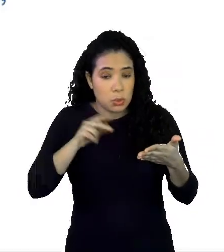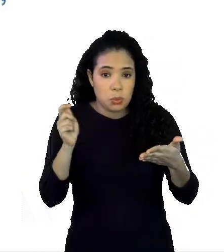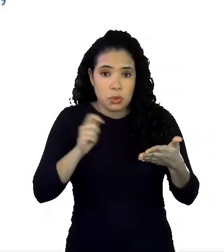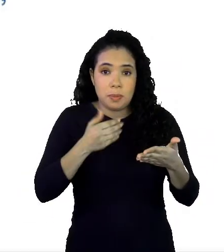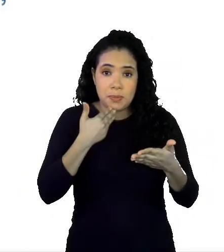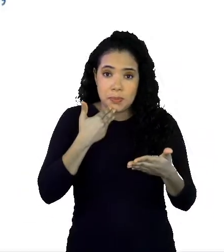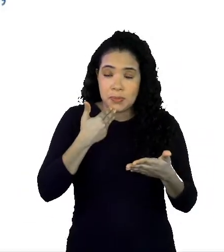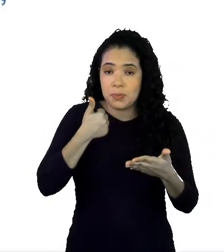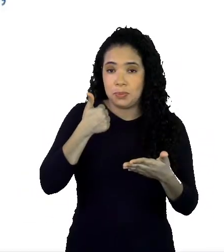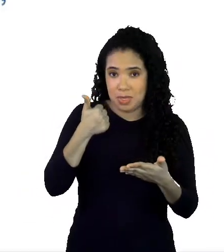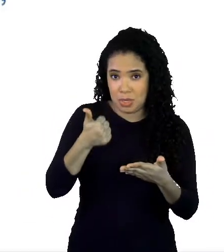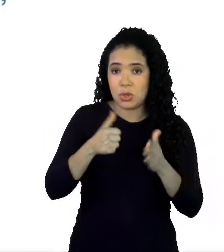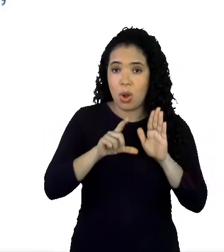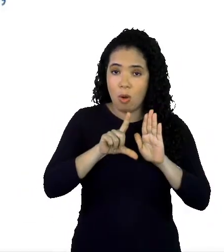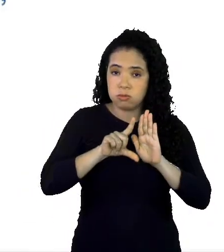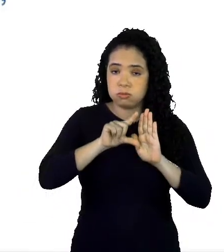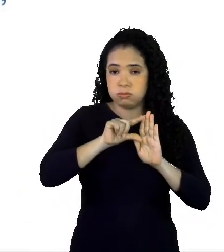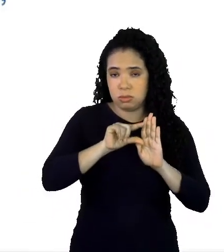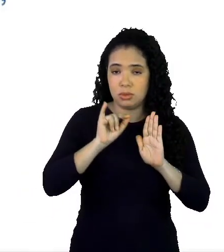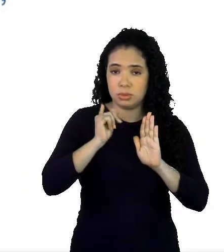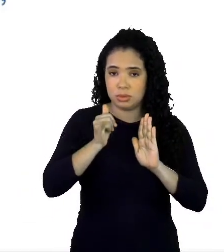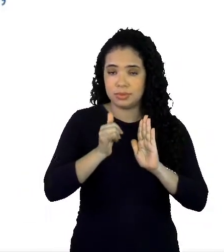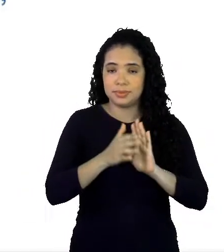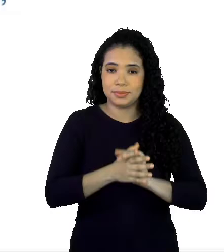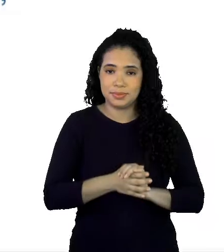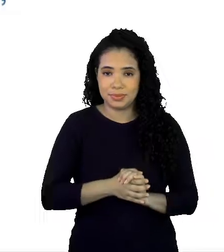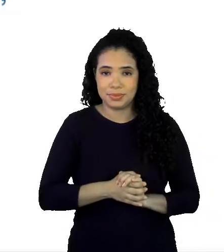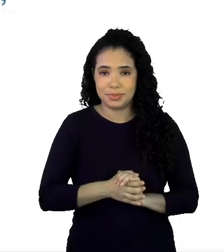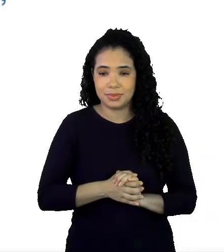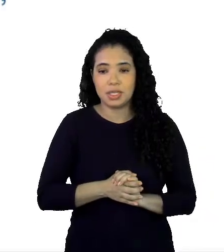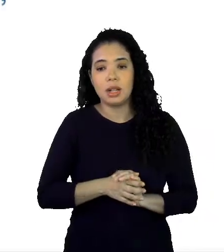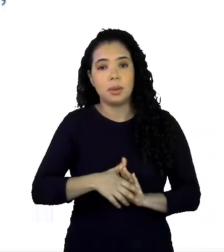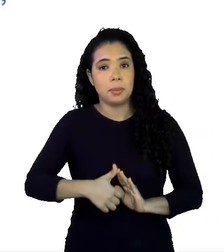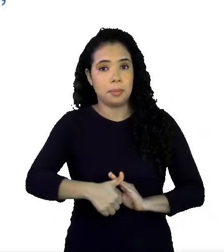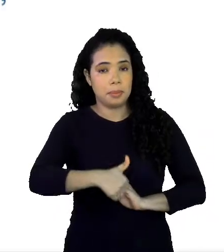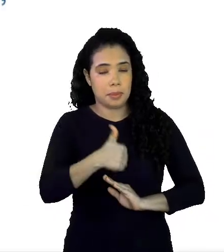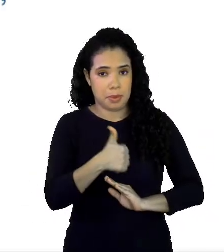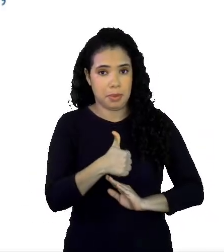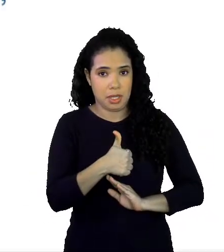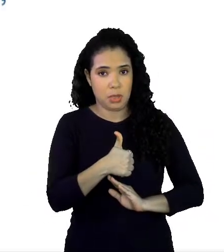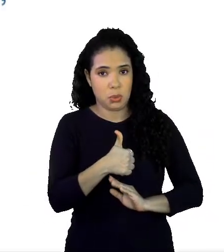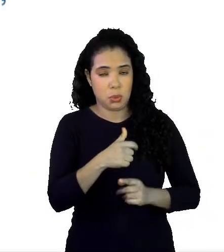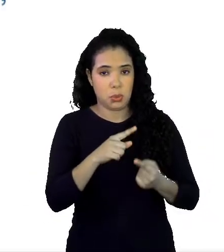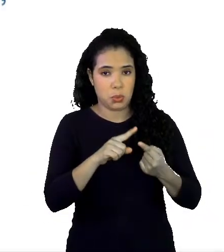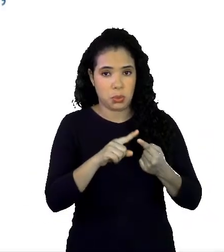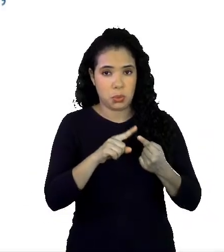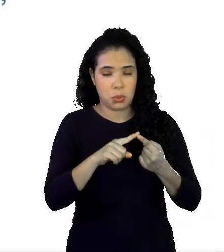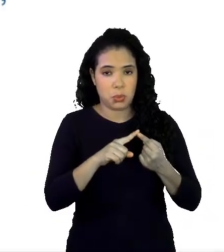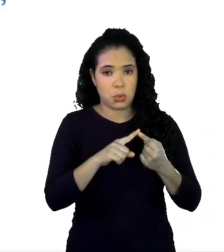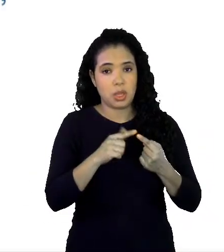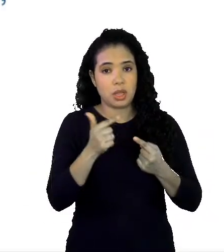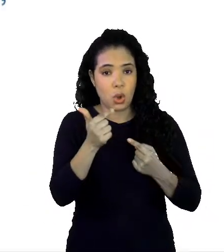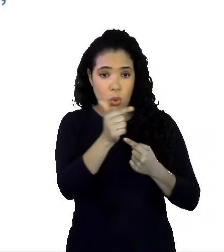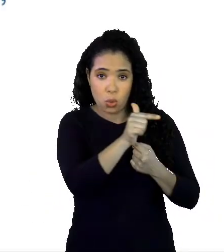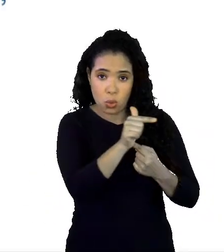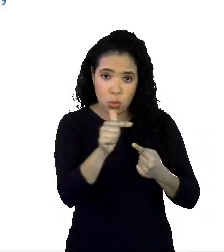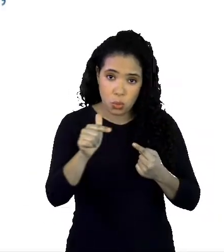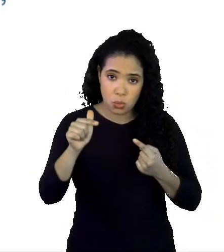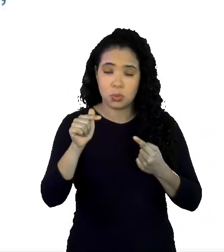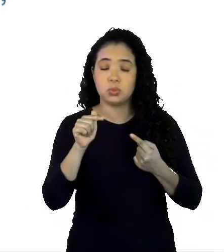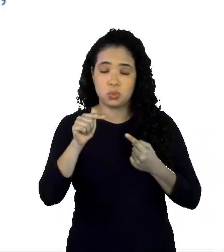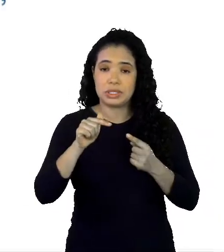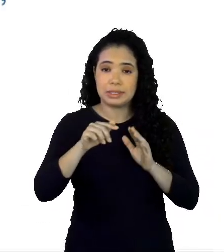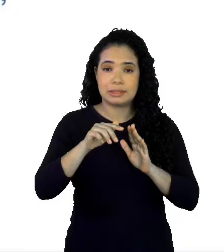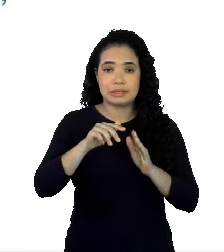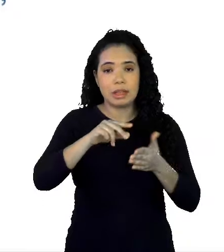melhor o miniconto. Pode ser que lá naquele primeiro miniconto que nós lemos, o Oi, lá pode ter outras leituras, né? Quem será